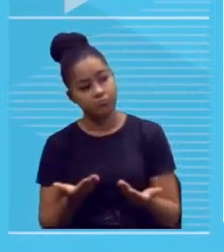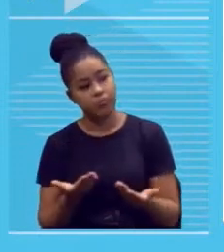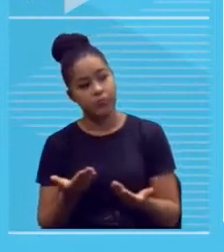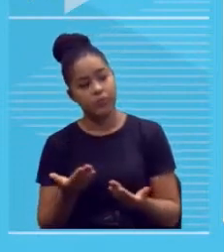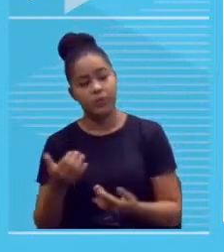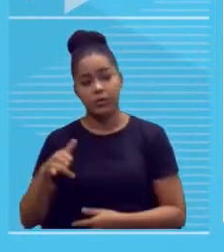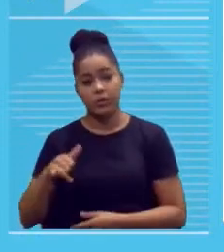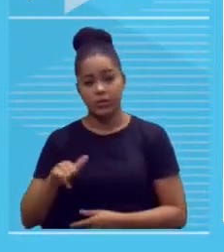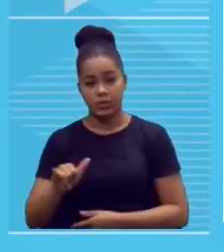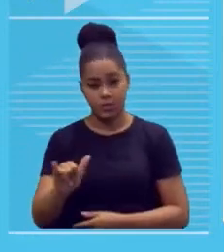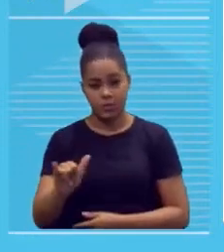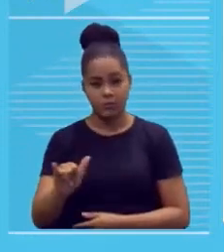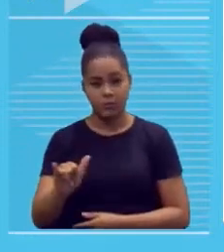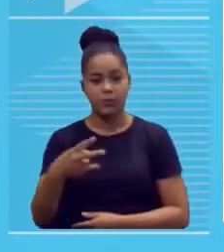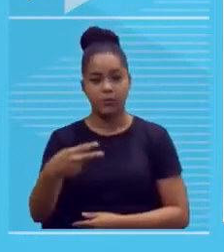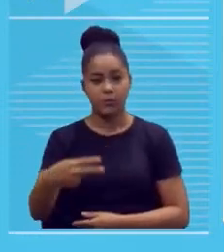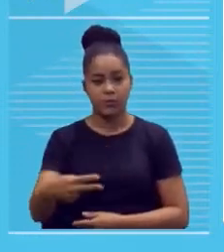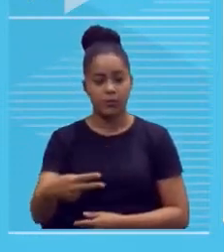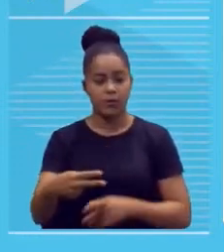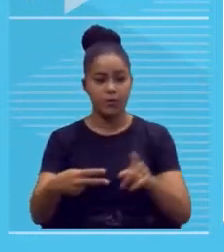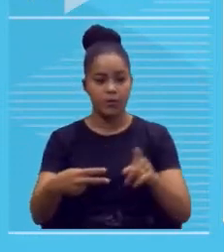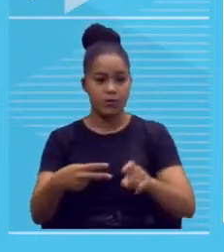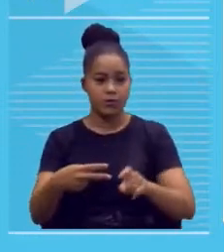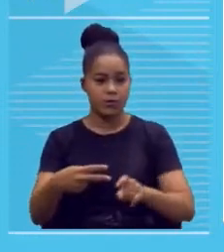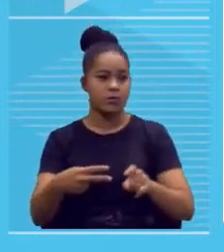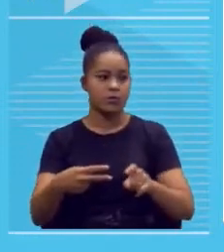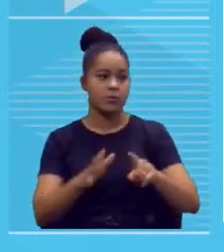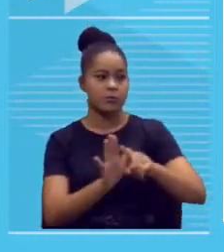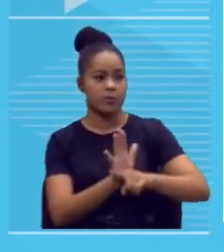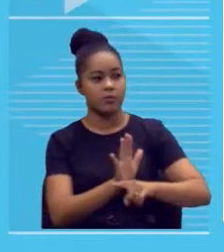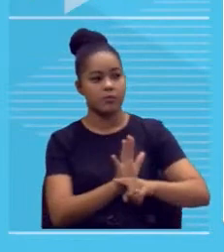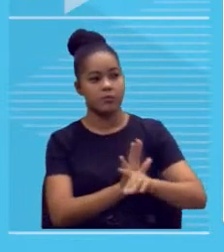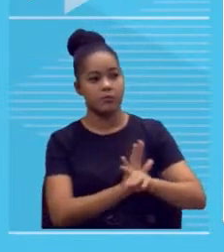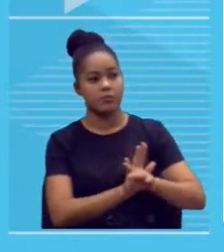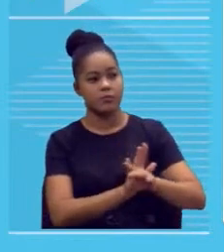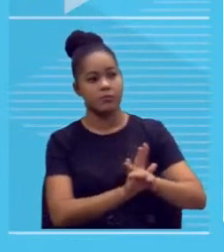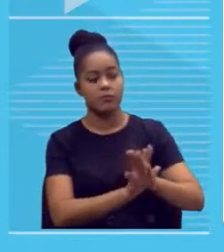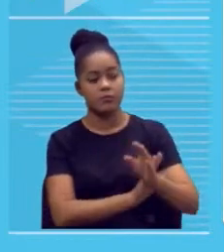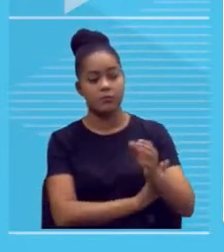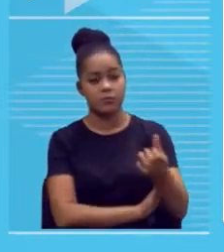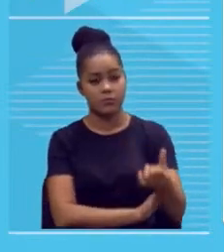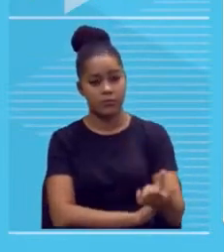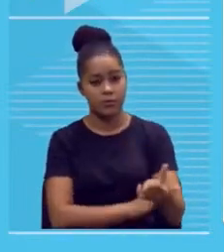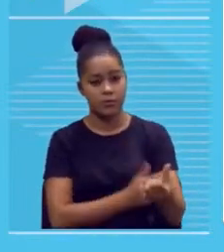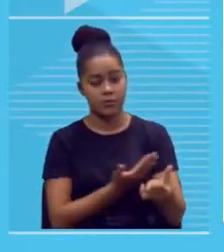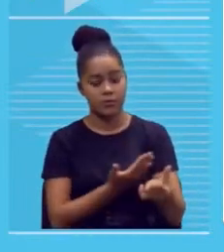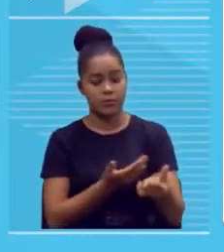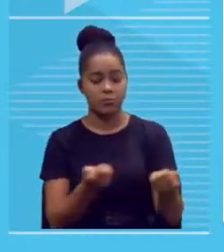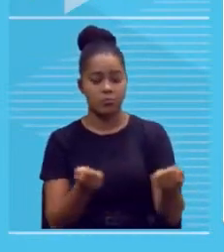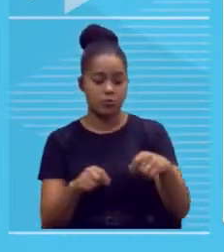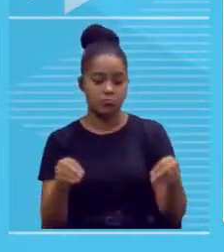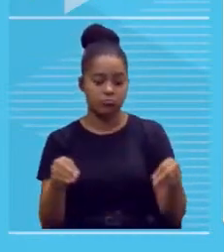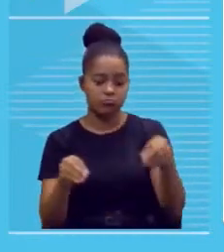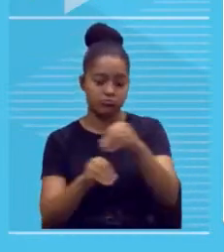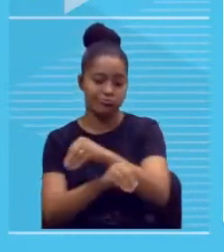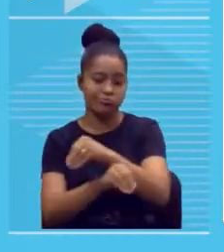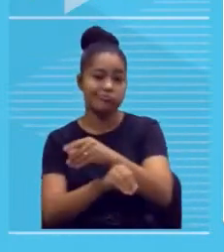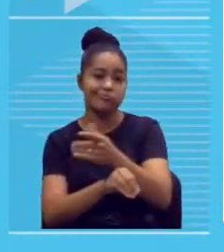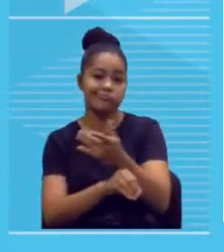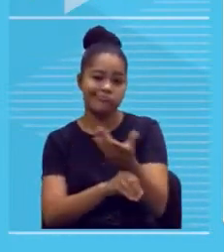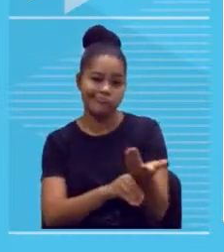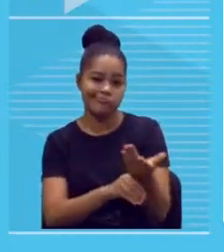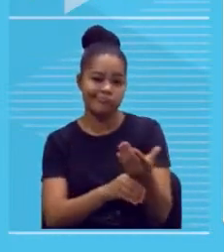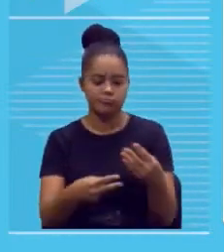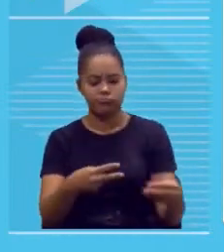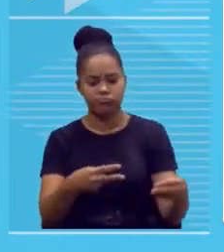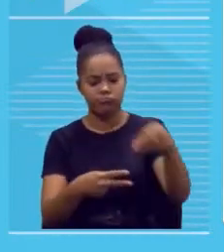Y é igual a X menos 6. Passa tudo para o primeiro membro, passa tudo para o segundo membro. Se eu